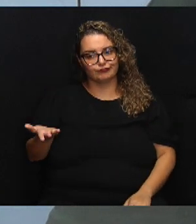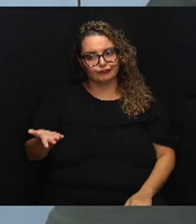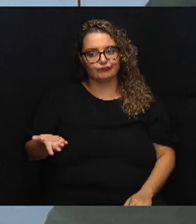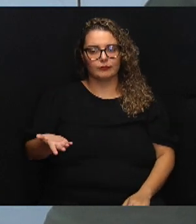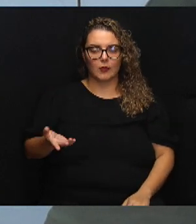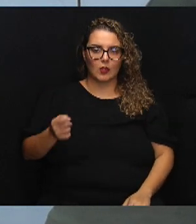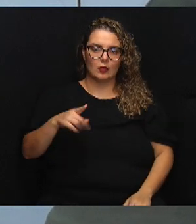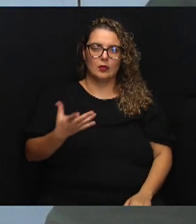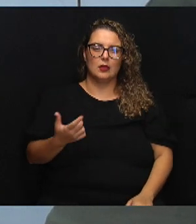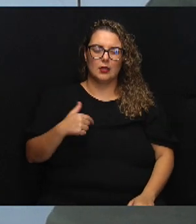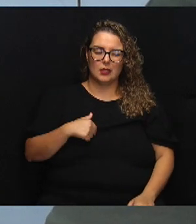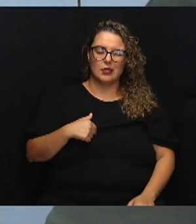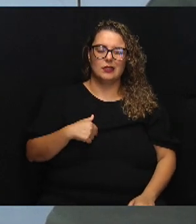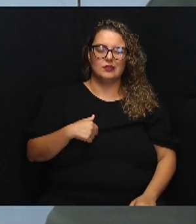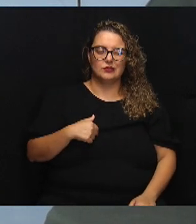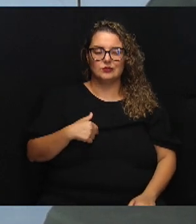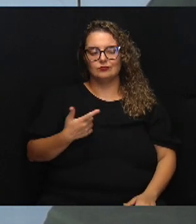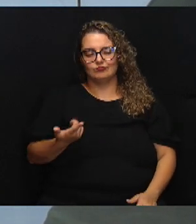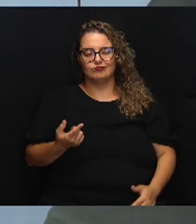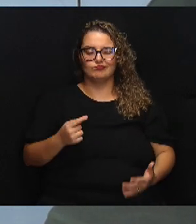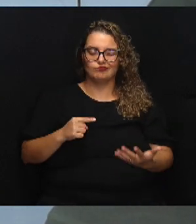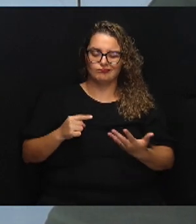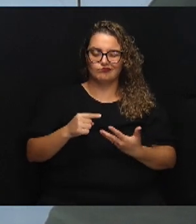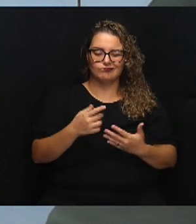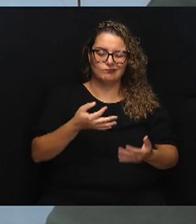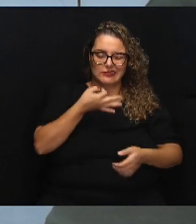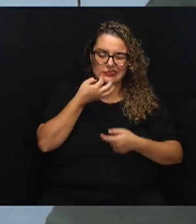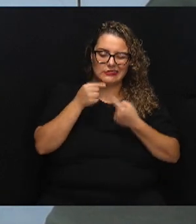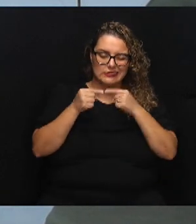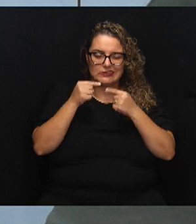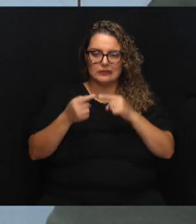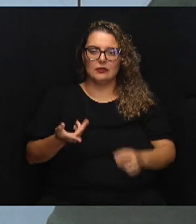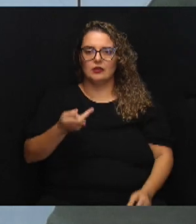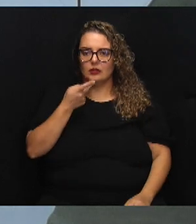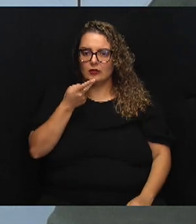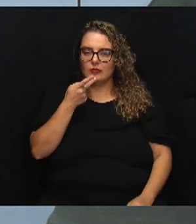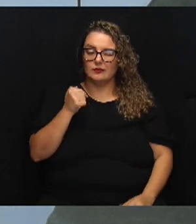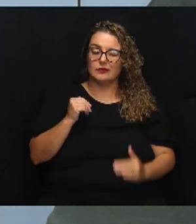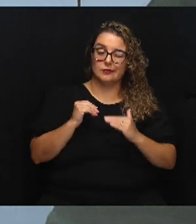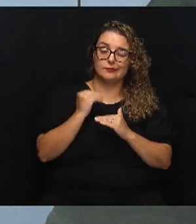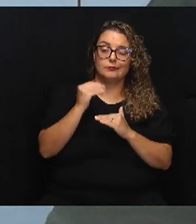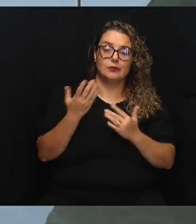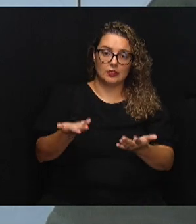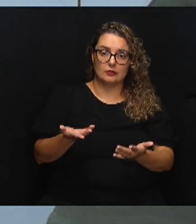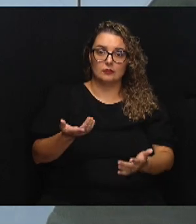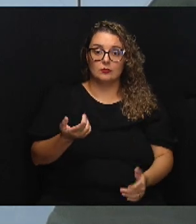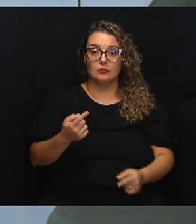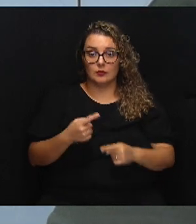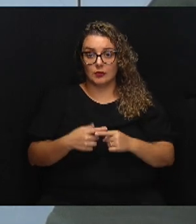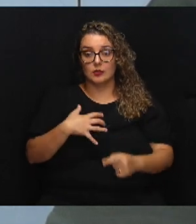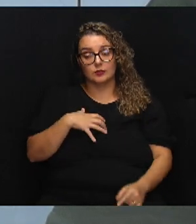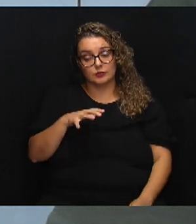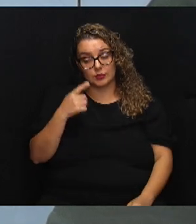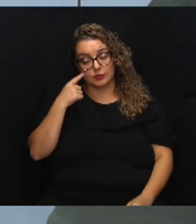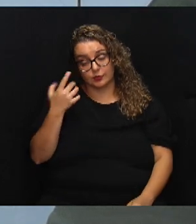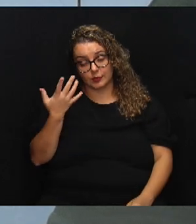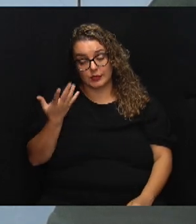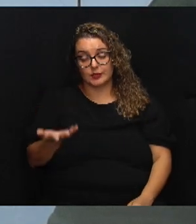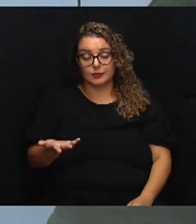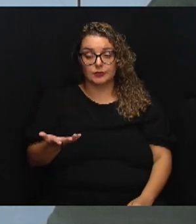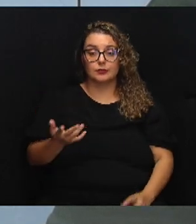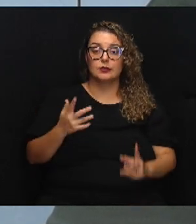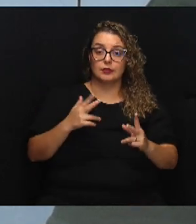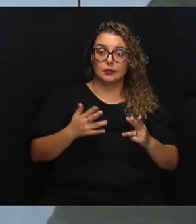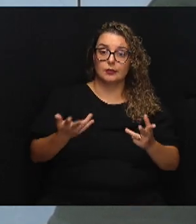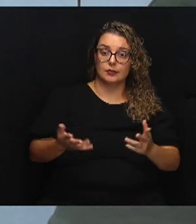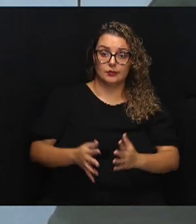sou meio criterioso em relação a isso. Às vezes acabo, né, falando um pouco a mais, porque é a forma que eu penso. Mesma